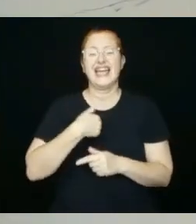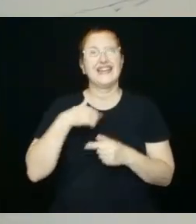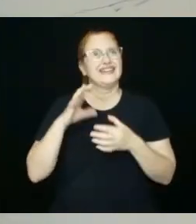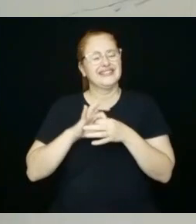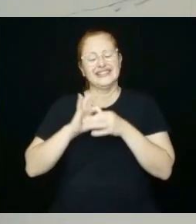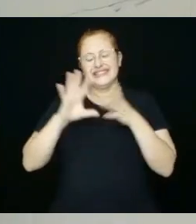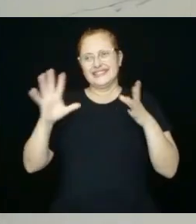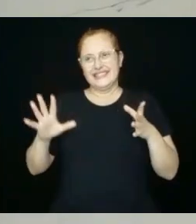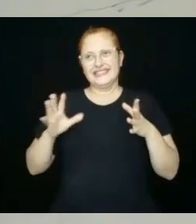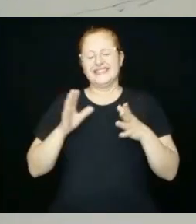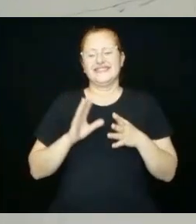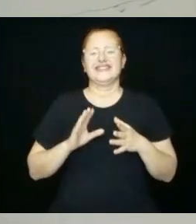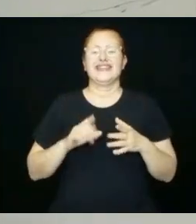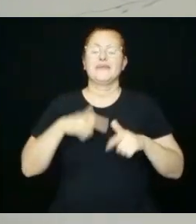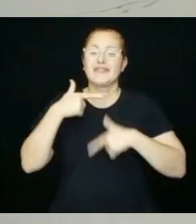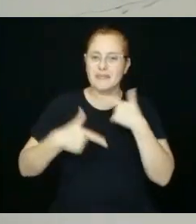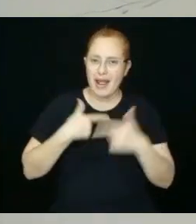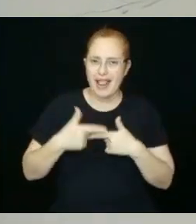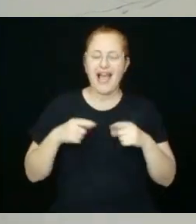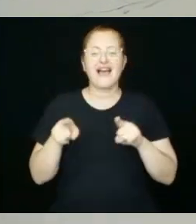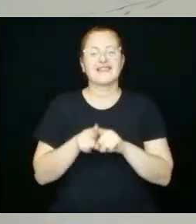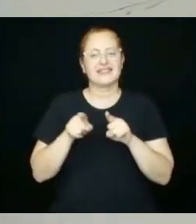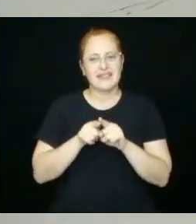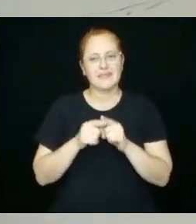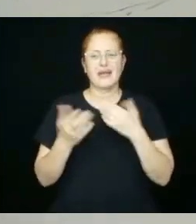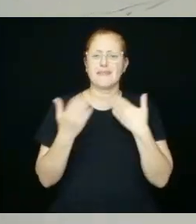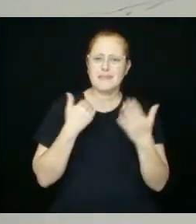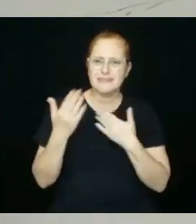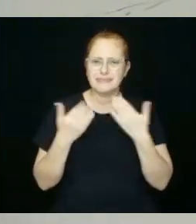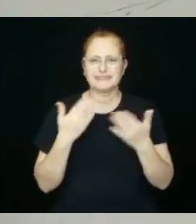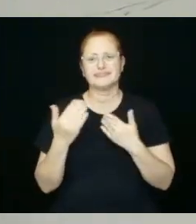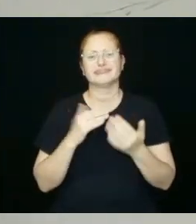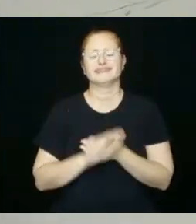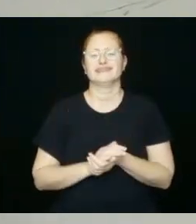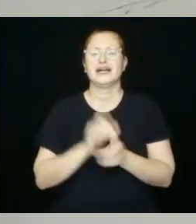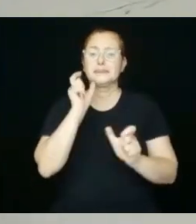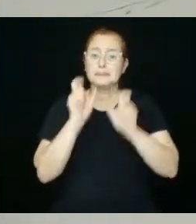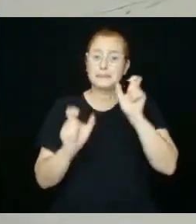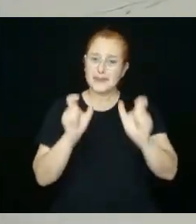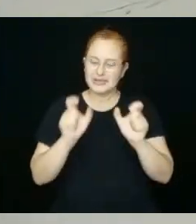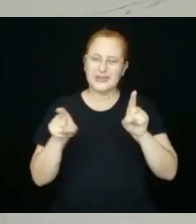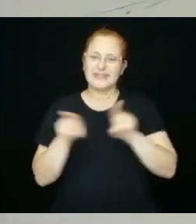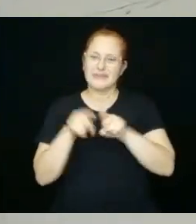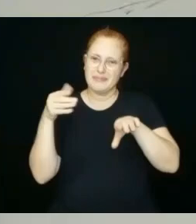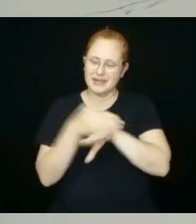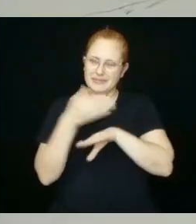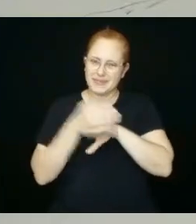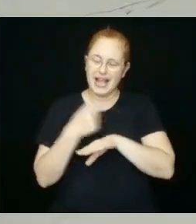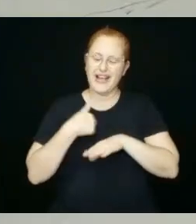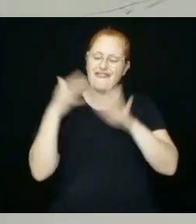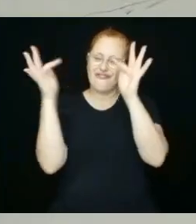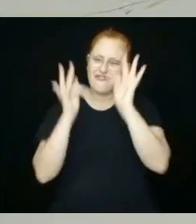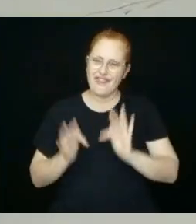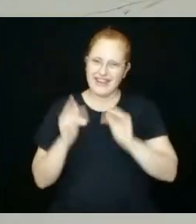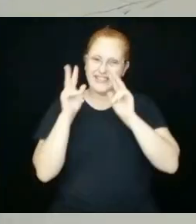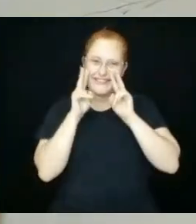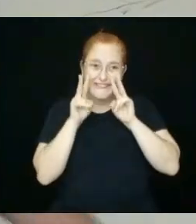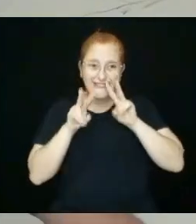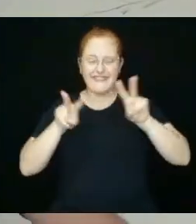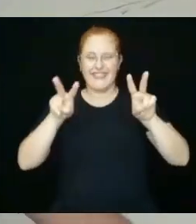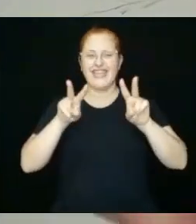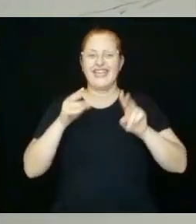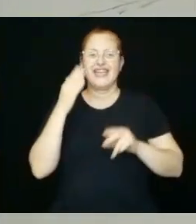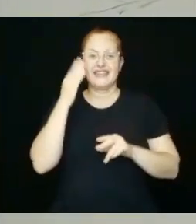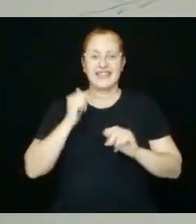bem à vontade, tanto para trabalhar aqui quanto agora, para a gente trocar essa ideia. O pessoal que veio, assim, estou muito feliz de ver vocês. Eu sei